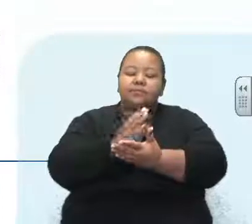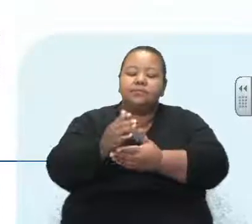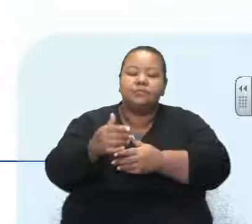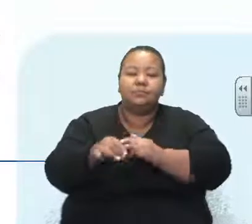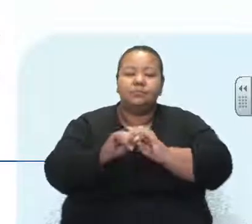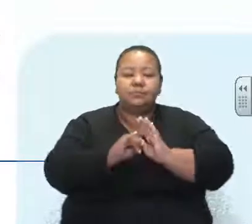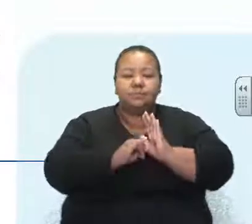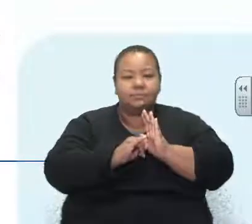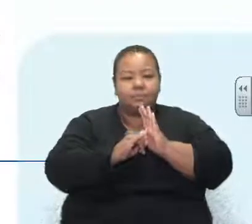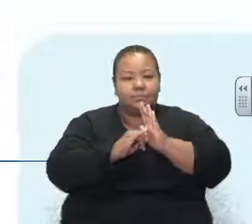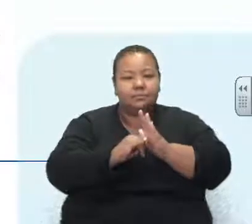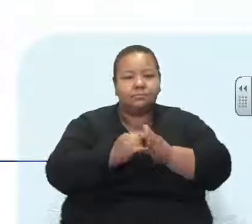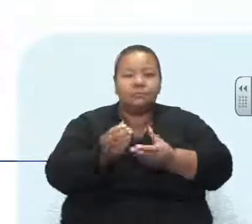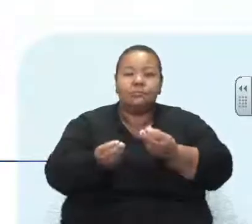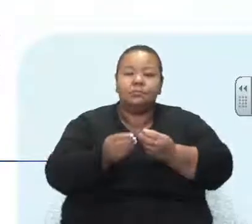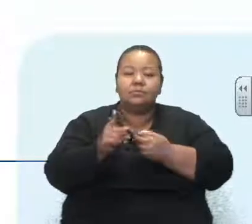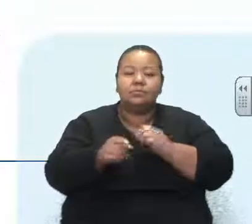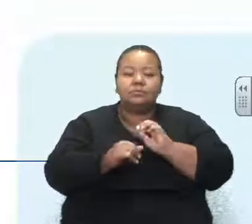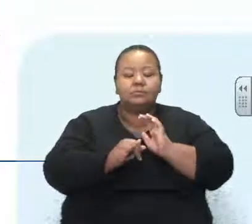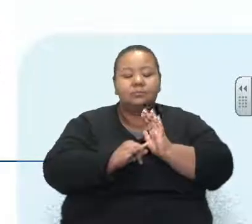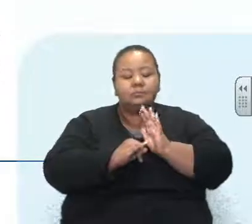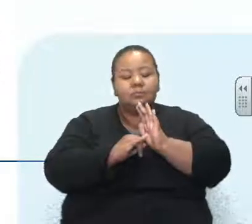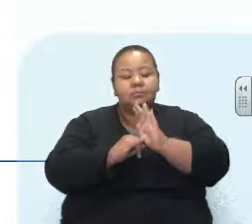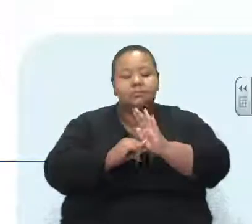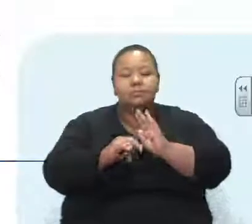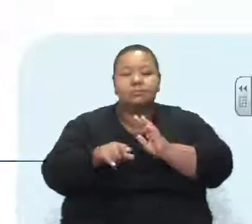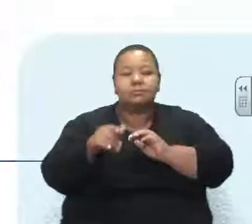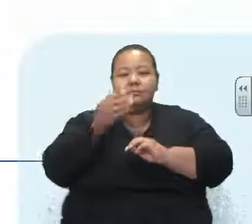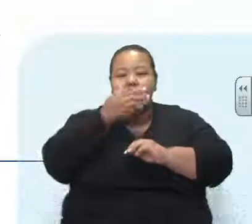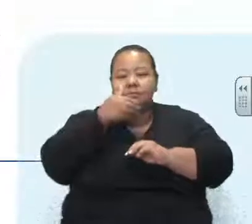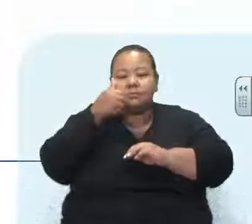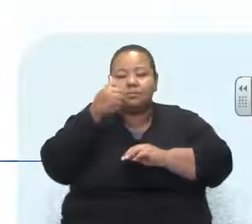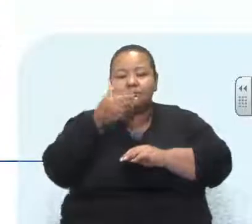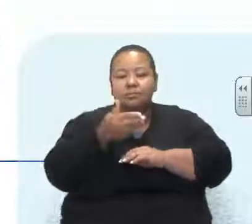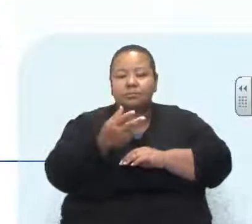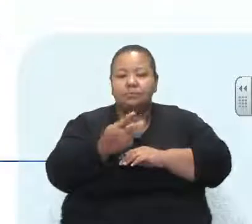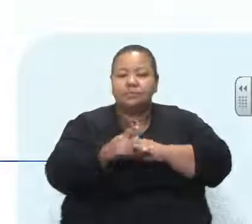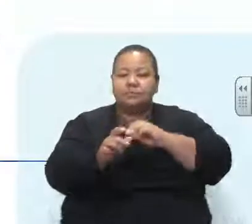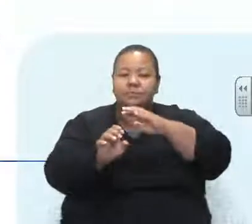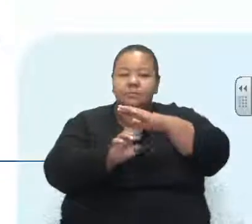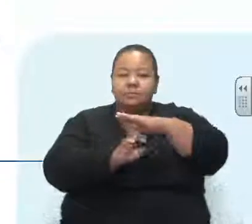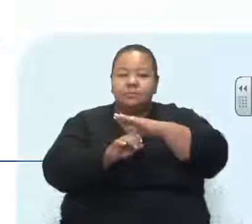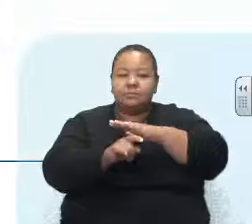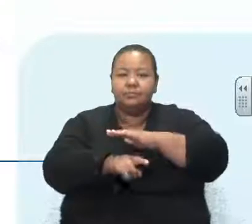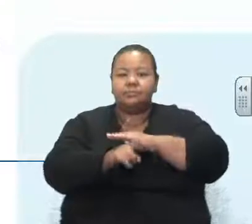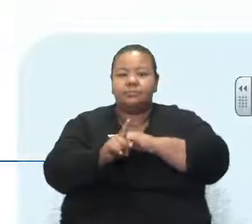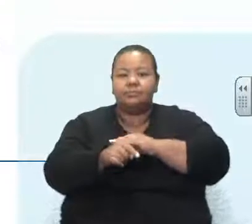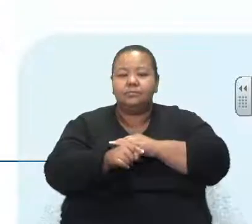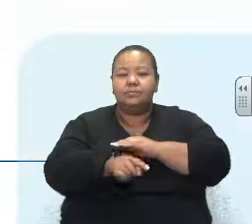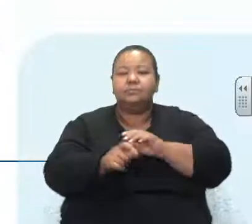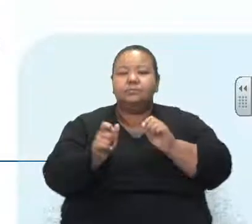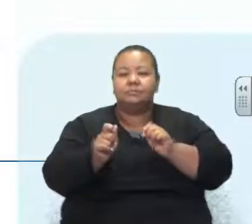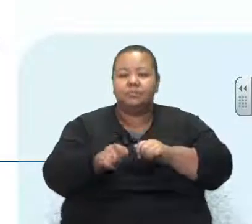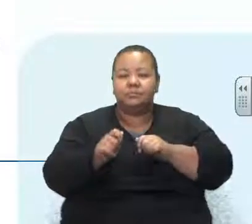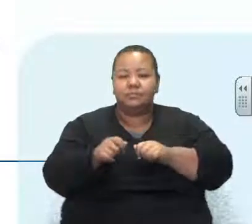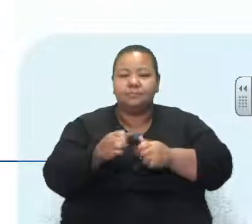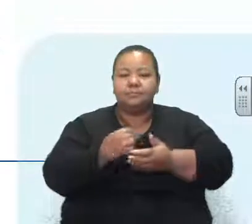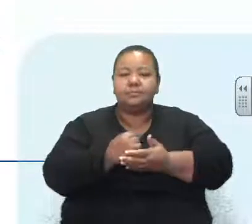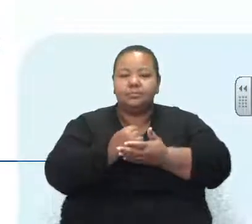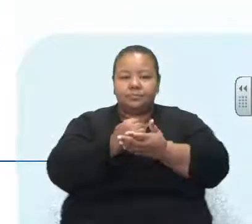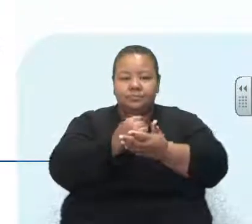desses indicadores. Quais indicadores seriam mais vantajosos para a empresa? Quais indicadores poderiam